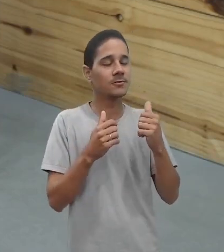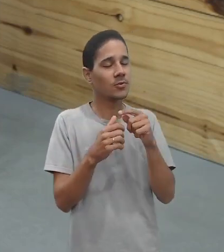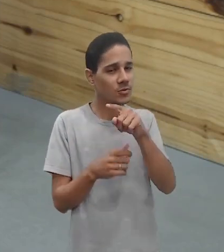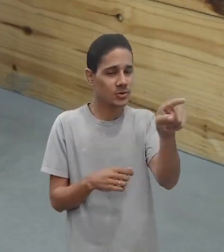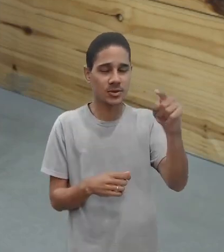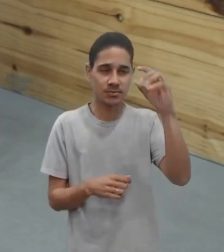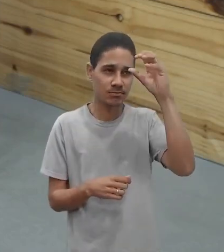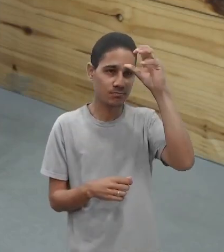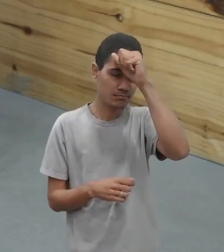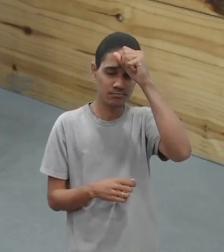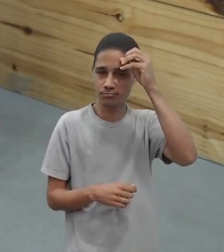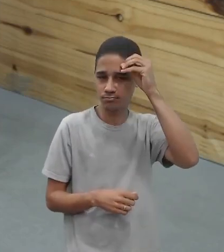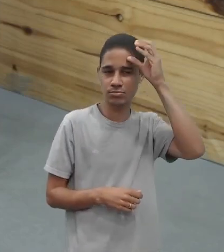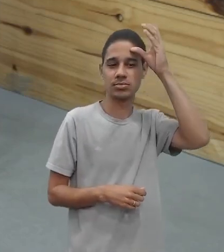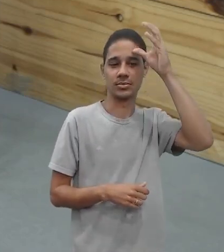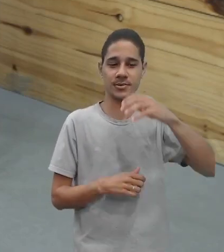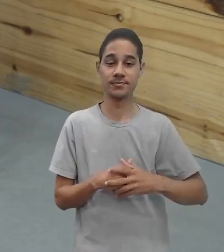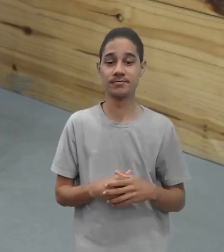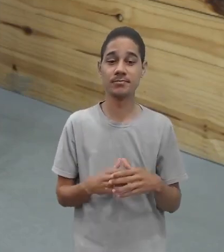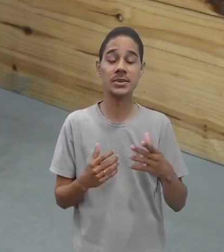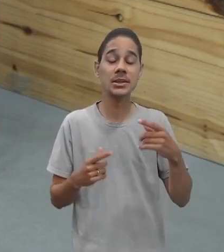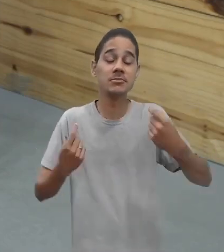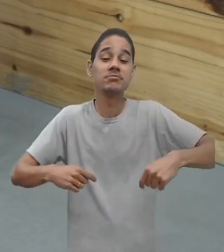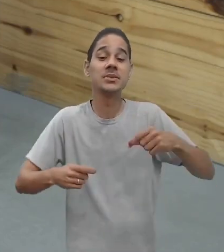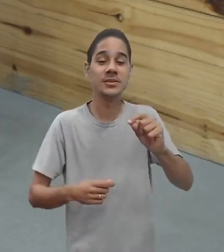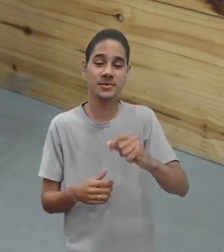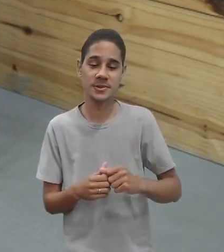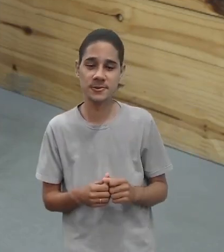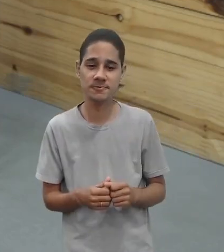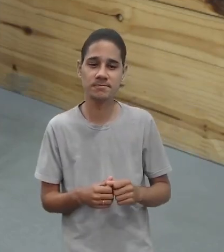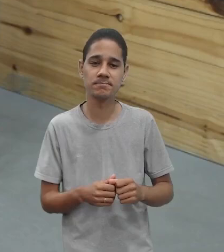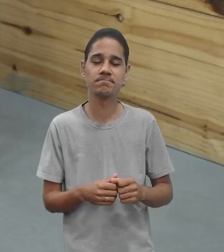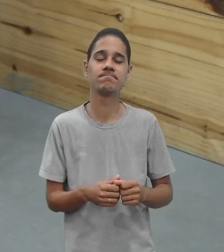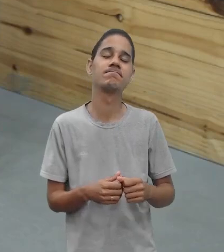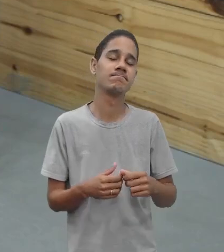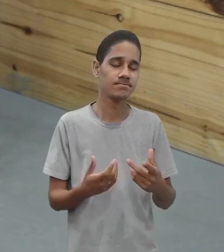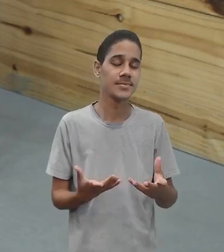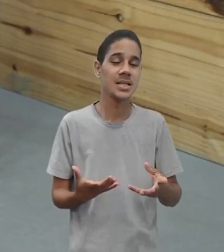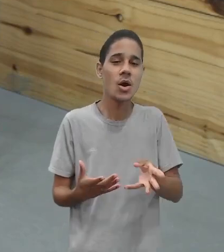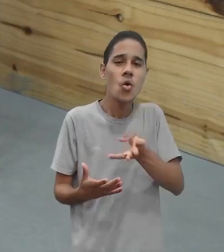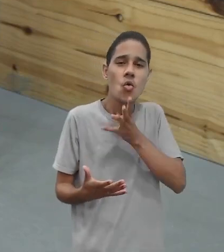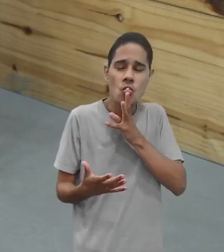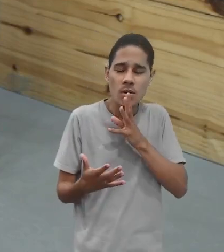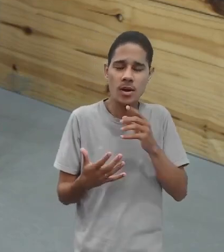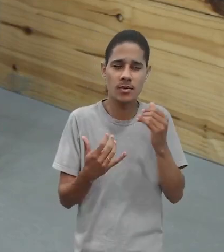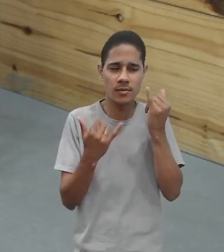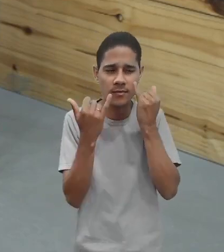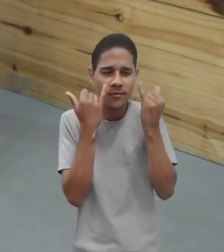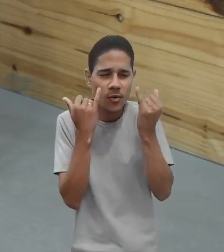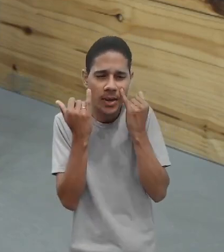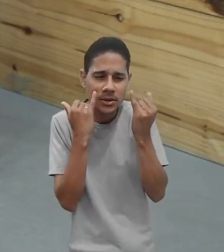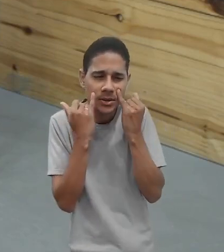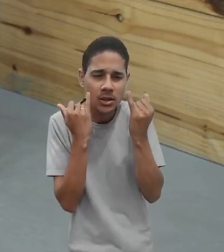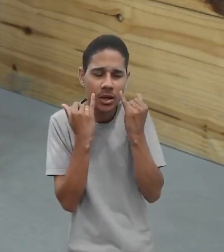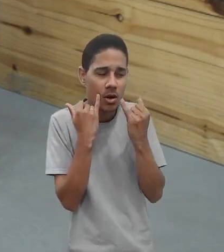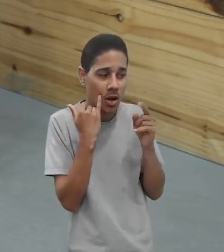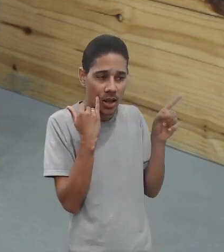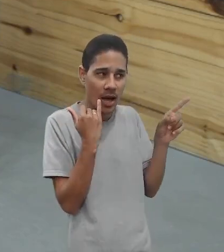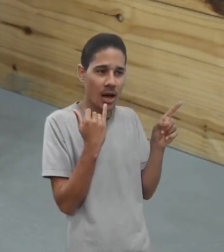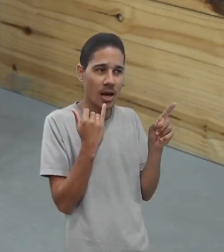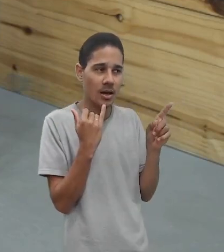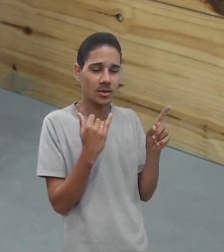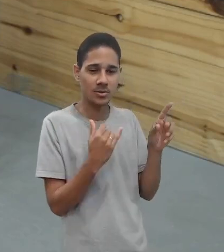você. Então, o que é preciso? É preciso conhecer quais são as informações ou que informações os gestores